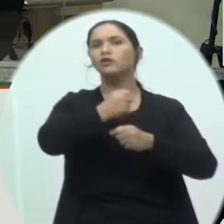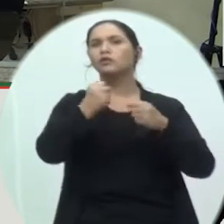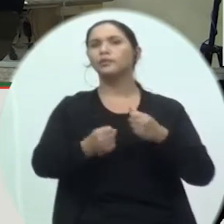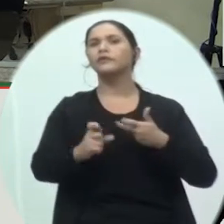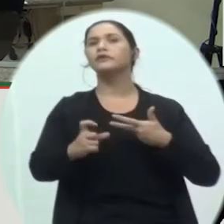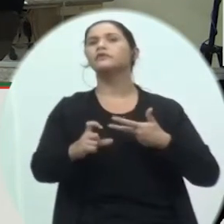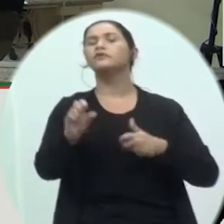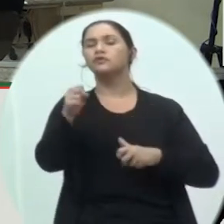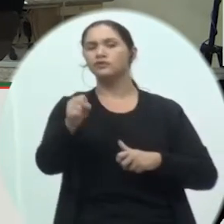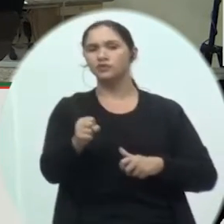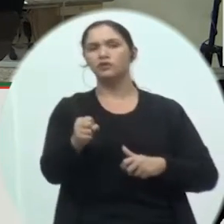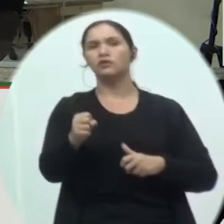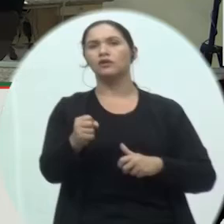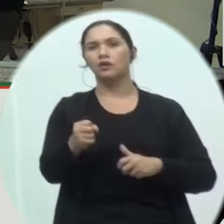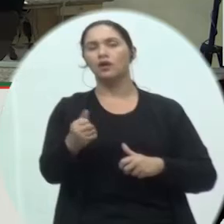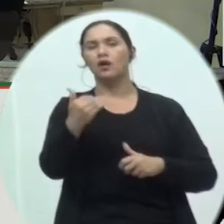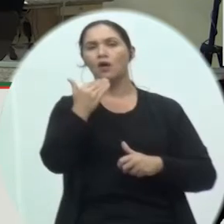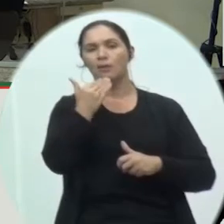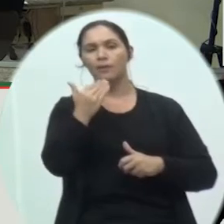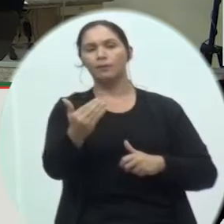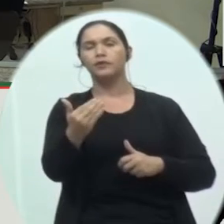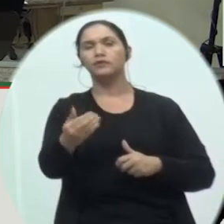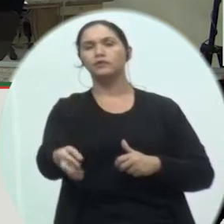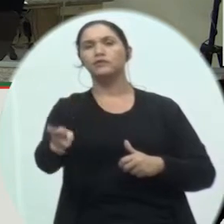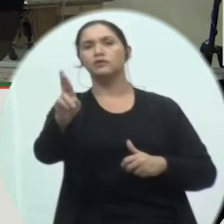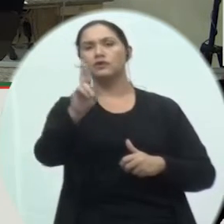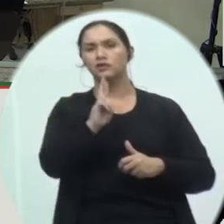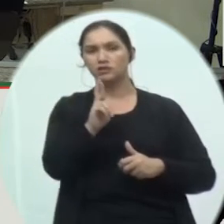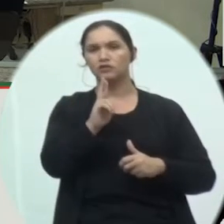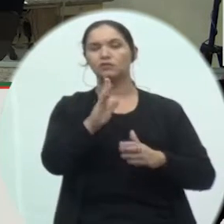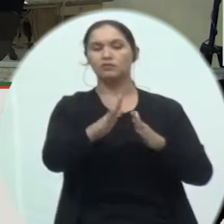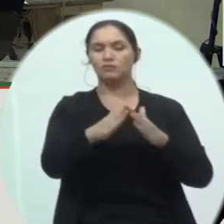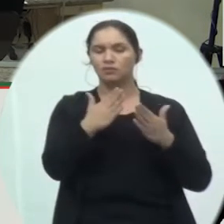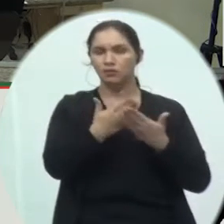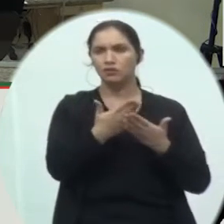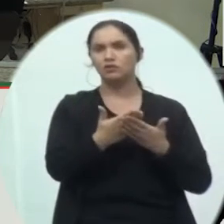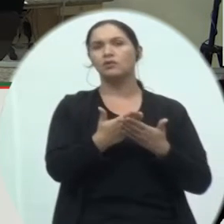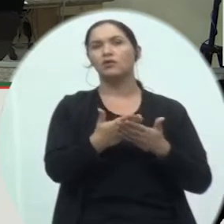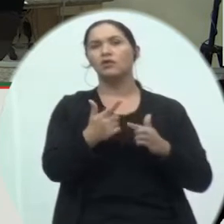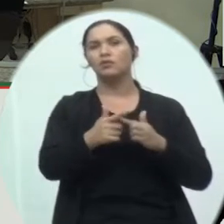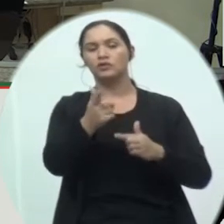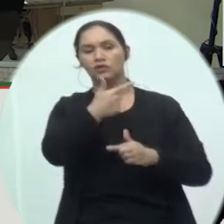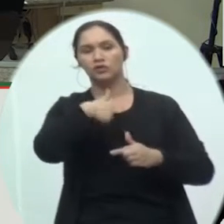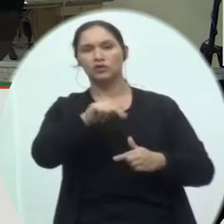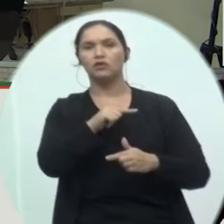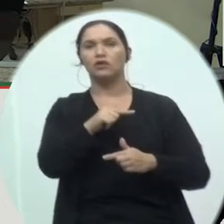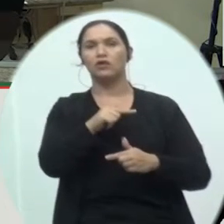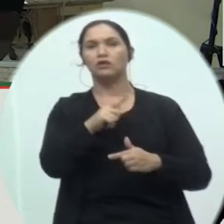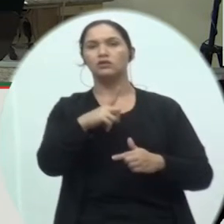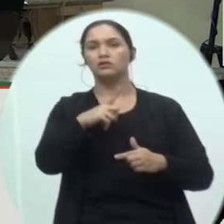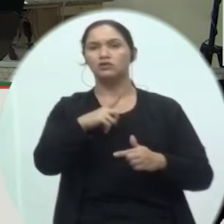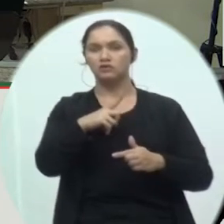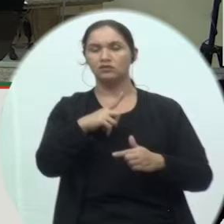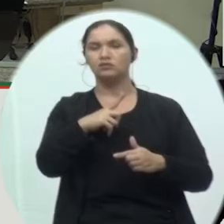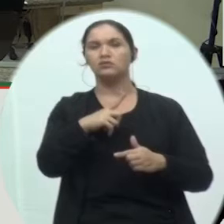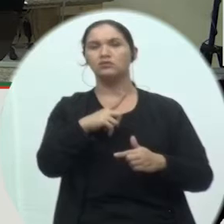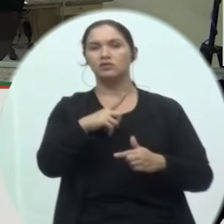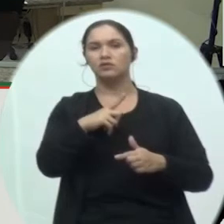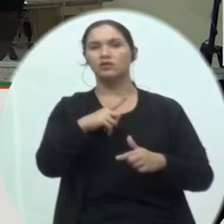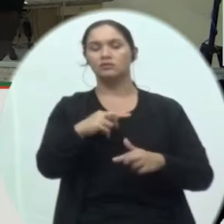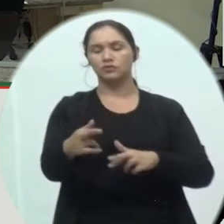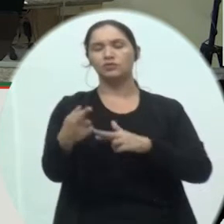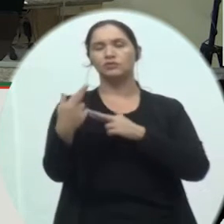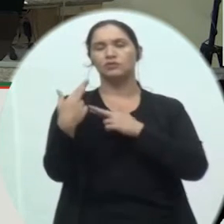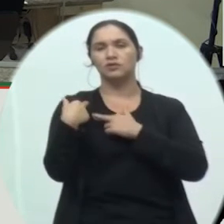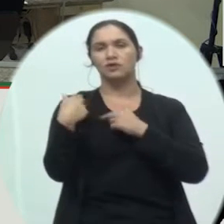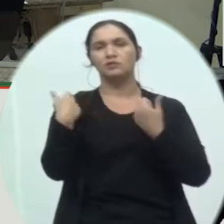certeza, falando da prerrogativa do vereador, que é legislar, requerer e também fiscalizar. Vossa Excelência, dispõe de 3